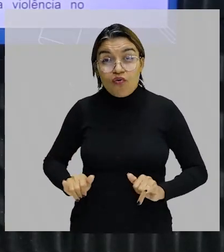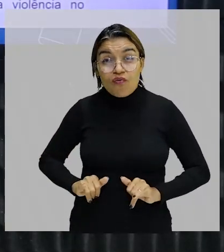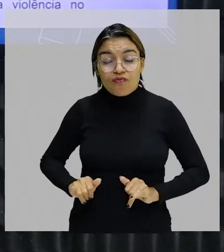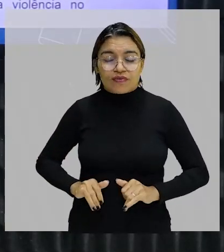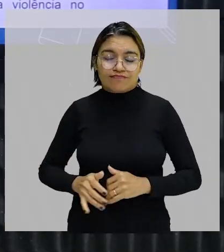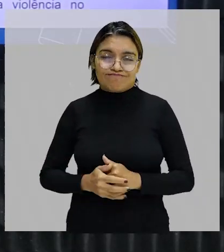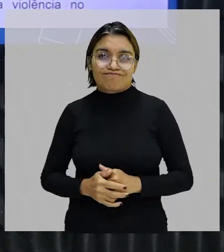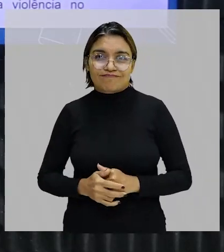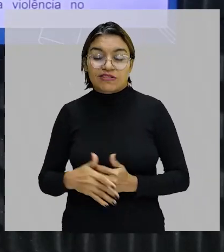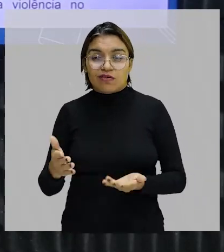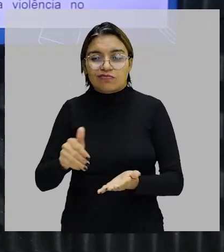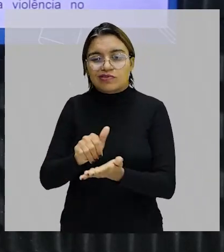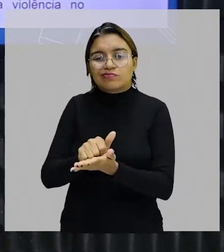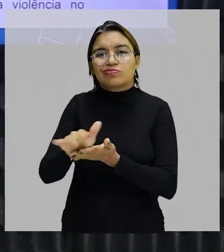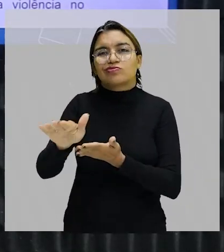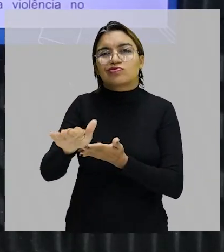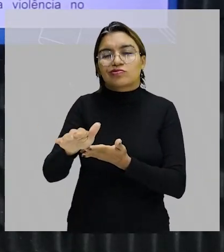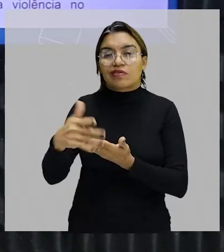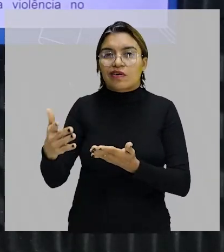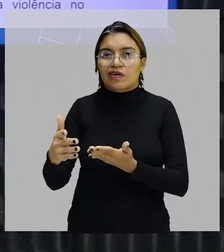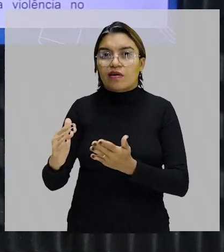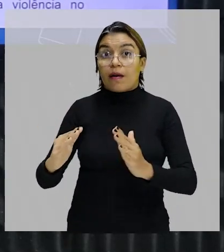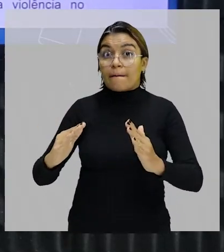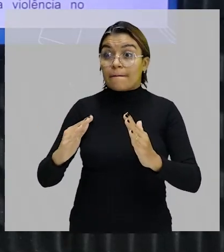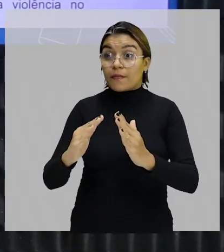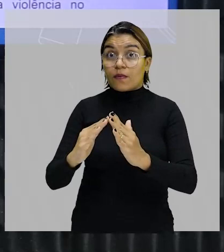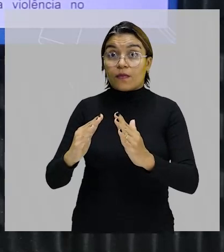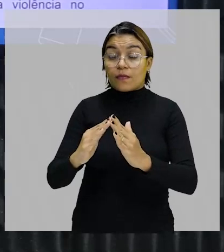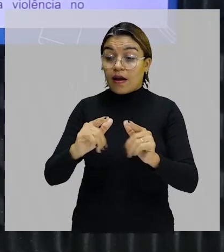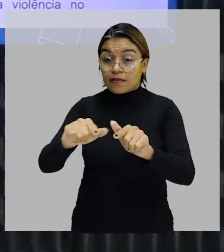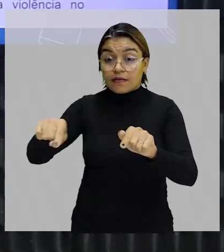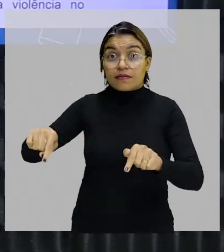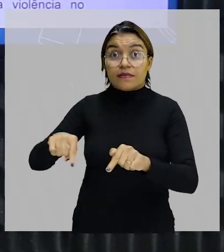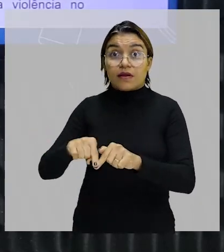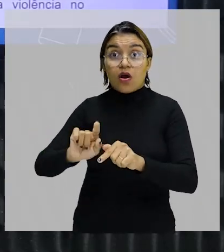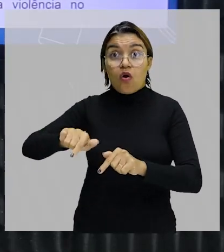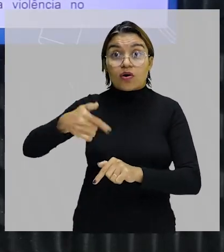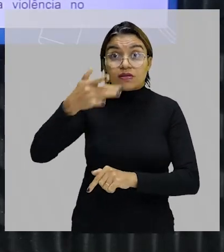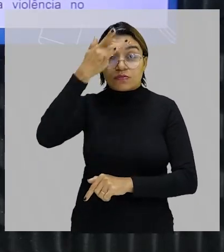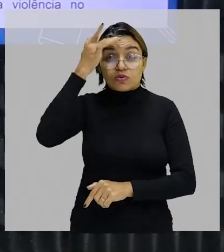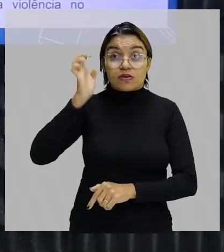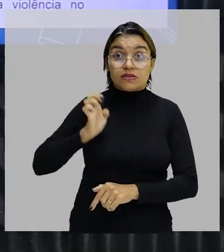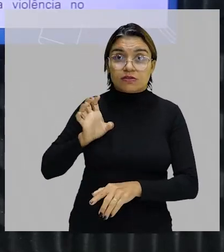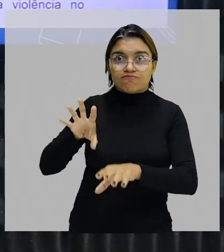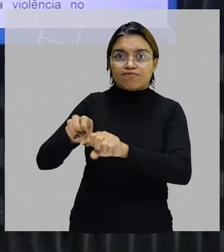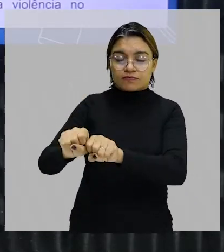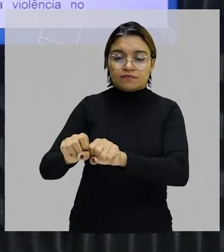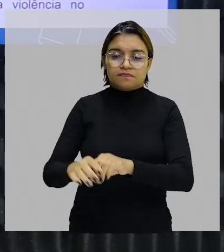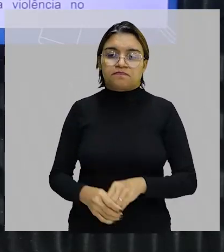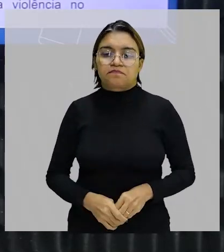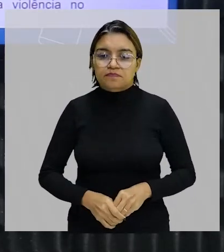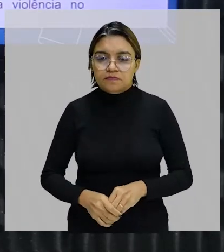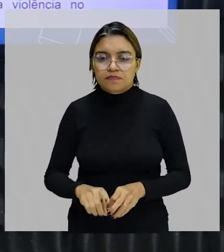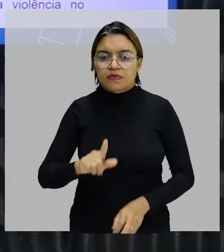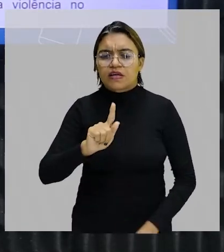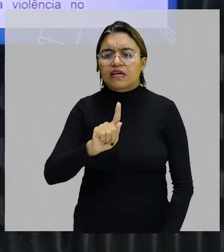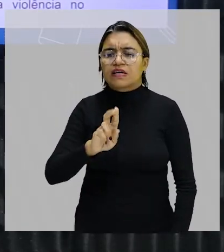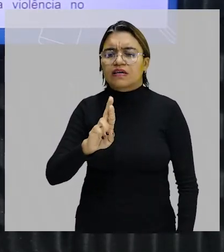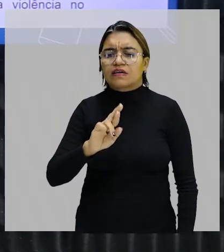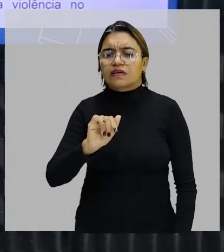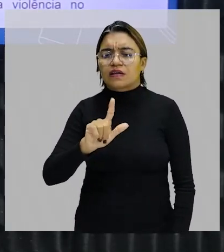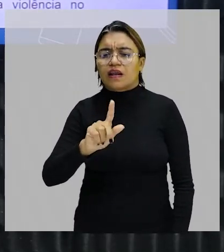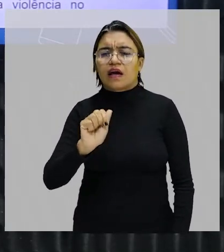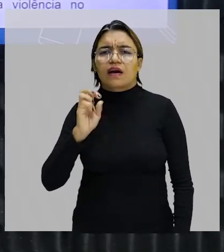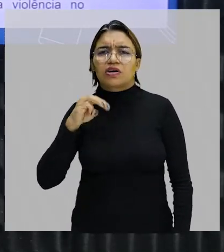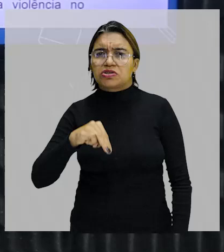que são tomadas vão para a mão de quem? Vão para a mão de poderosos, galera, tá? Curiosidade, Marcos, de onde vem este termo, grilagem?